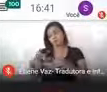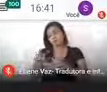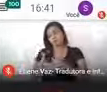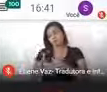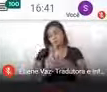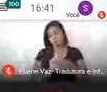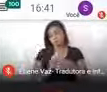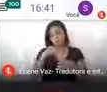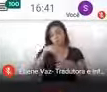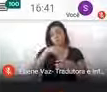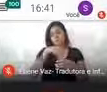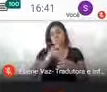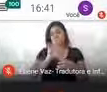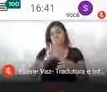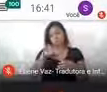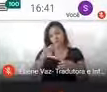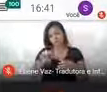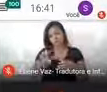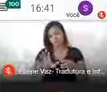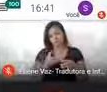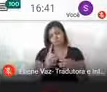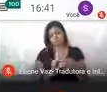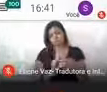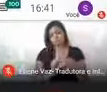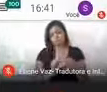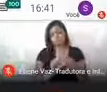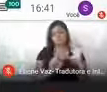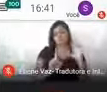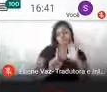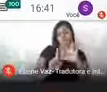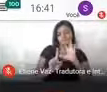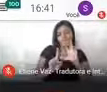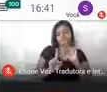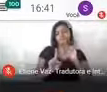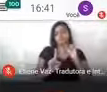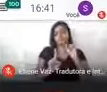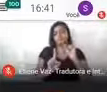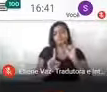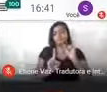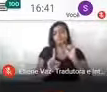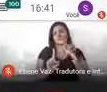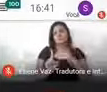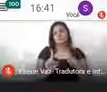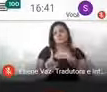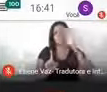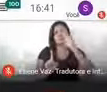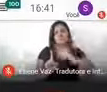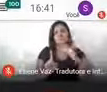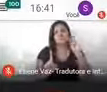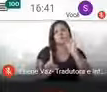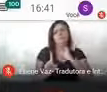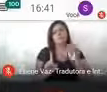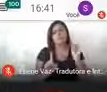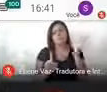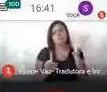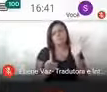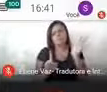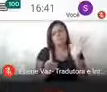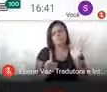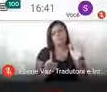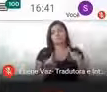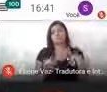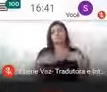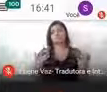a atitudes linguísticas, a comportamentos linguísticos comuns a esse grupo. Há uma prática linguística que é, ao